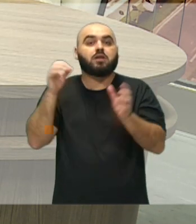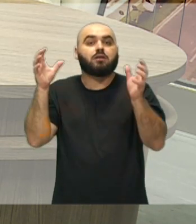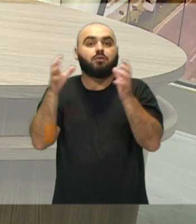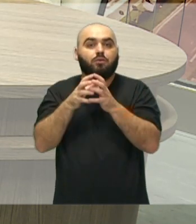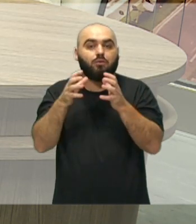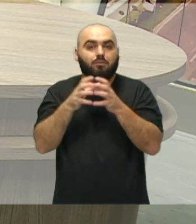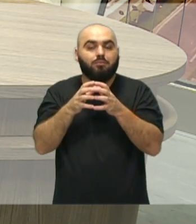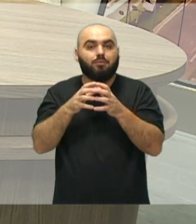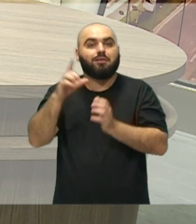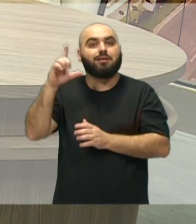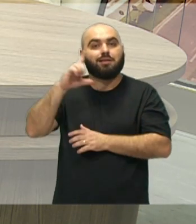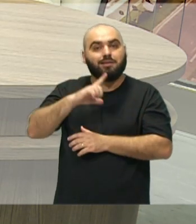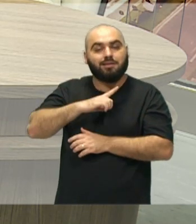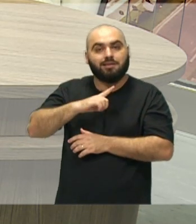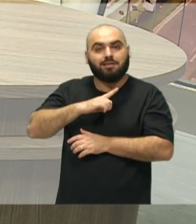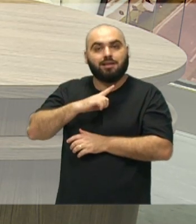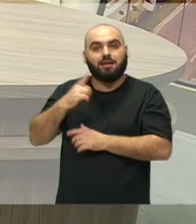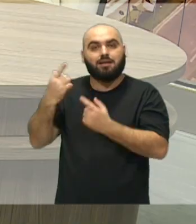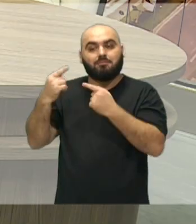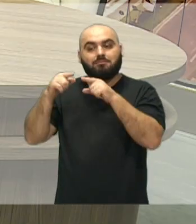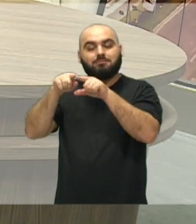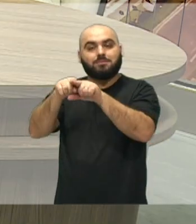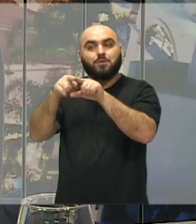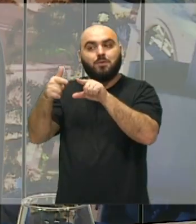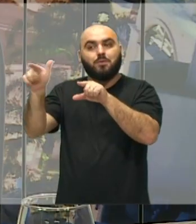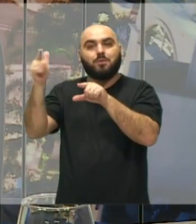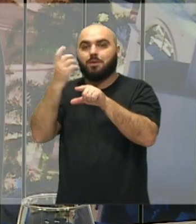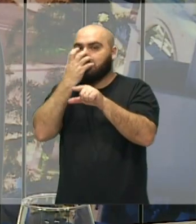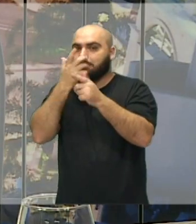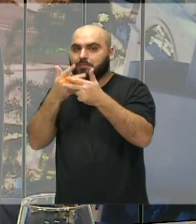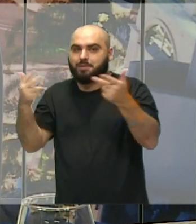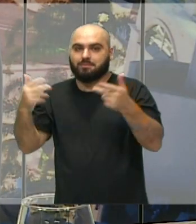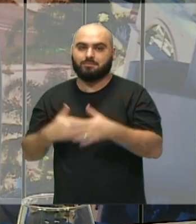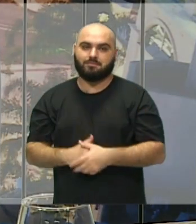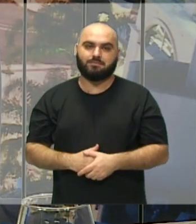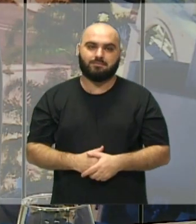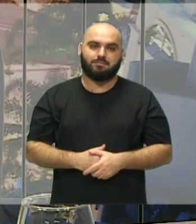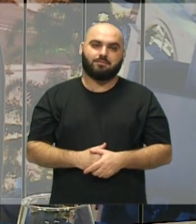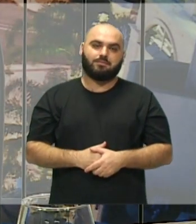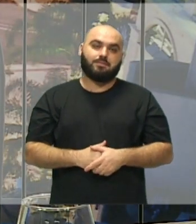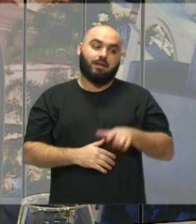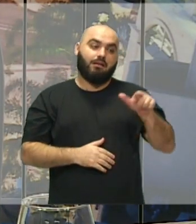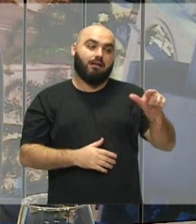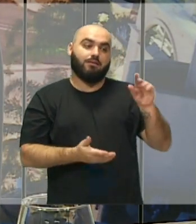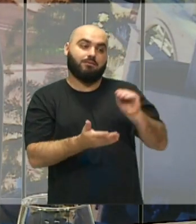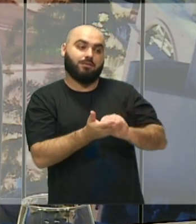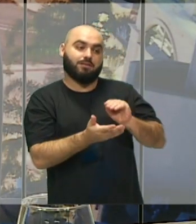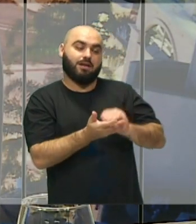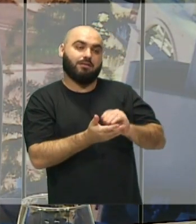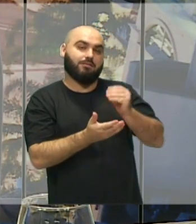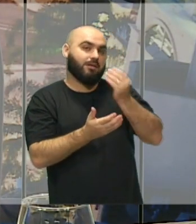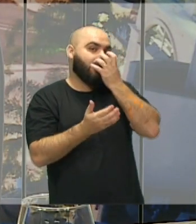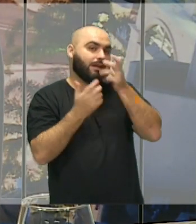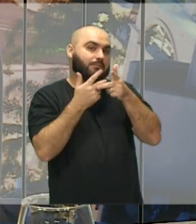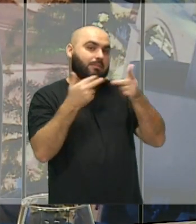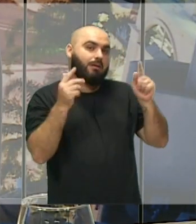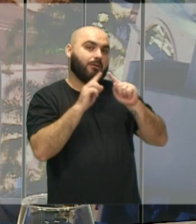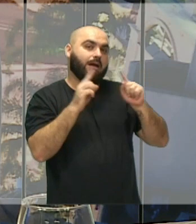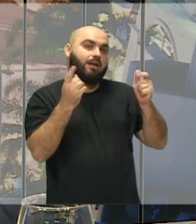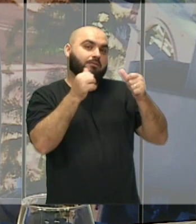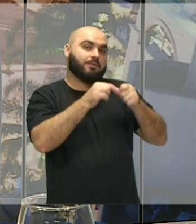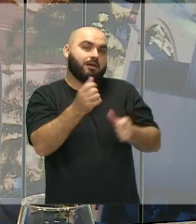Então, na falta de outro animal, ela se acasalava comigo. Mas que